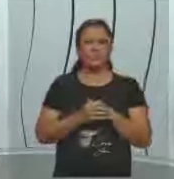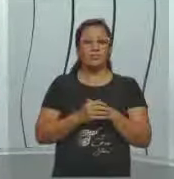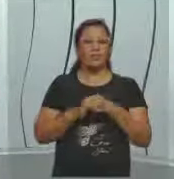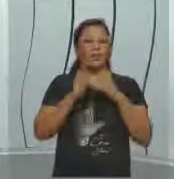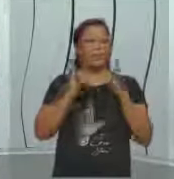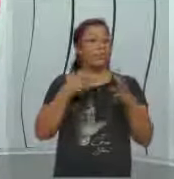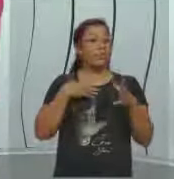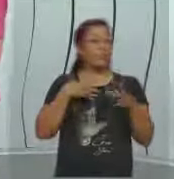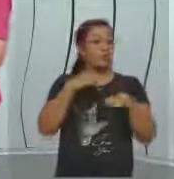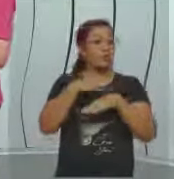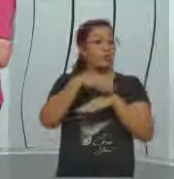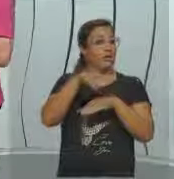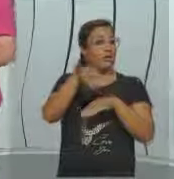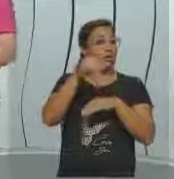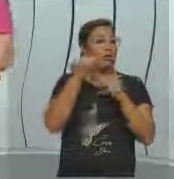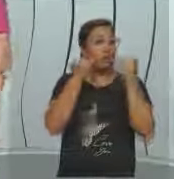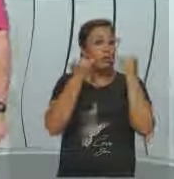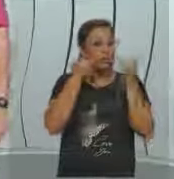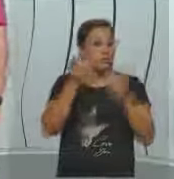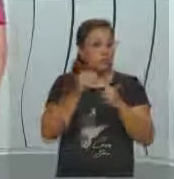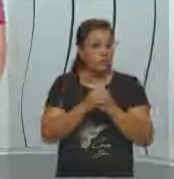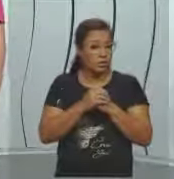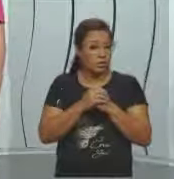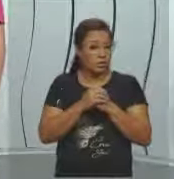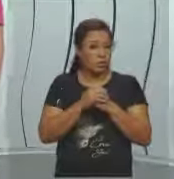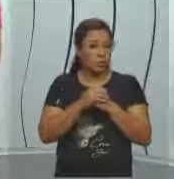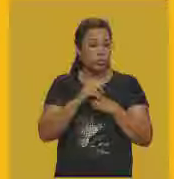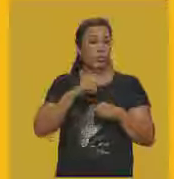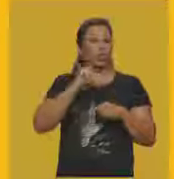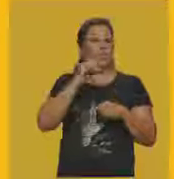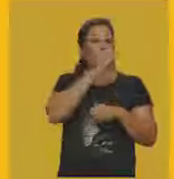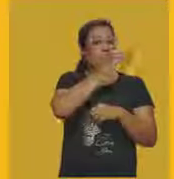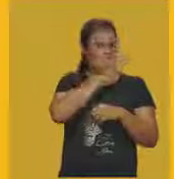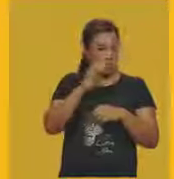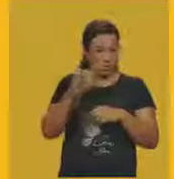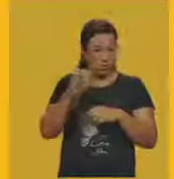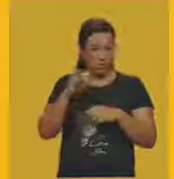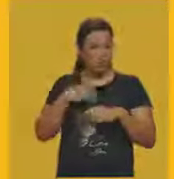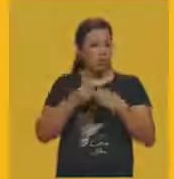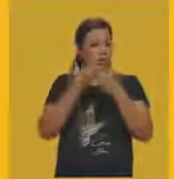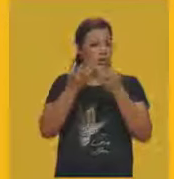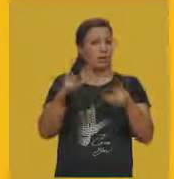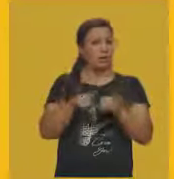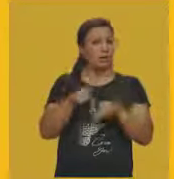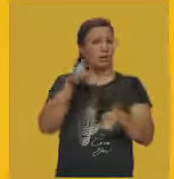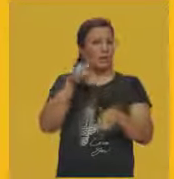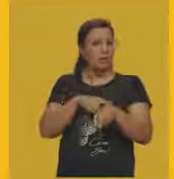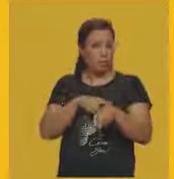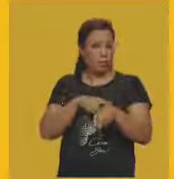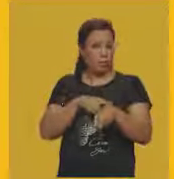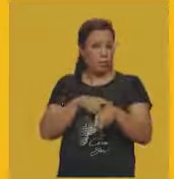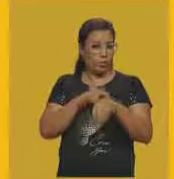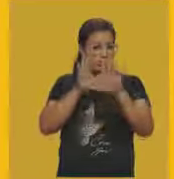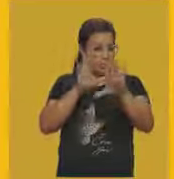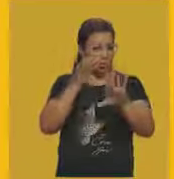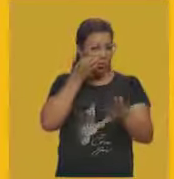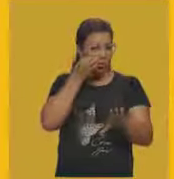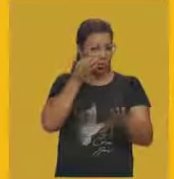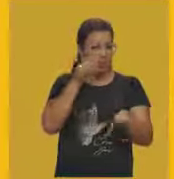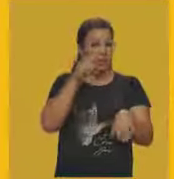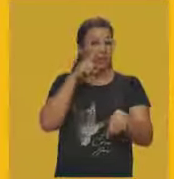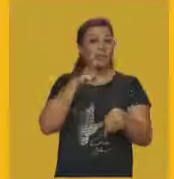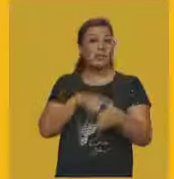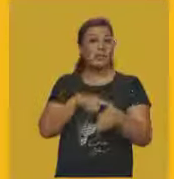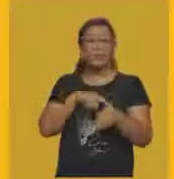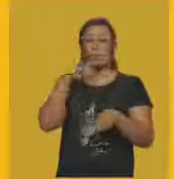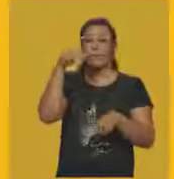vocês quais informações? Dei a intensidade da corrente elétrica e já dei um tempo. Só que presta atenção, eu dei um tempo aqui